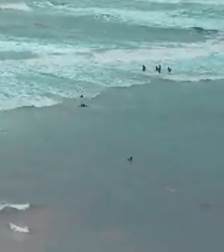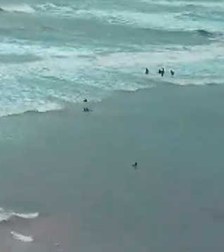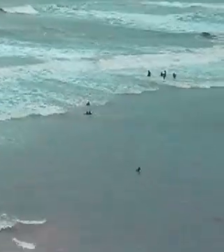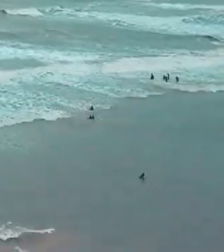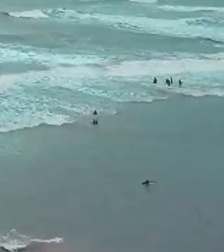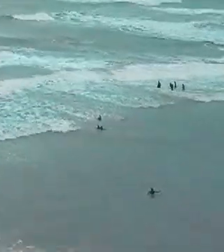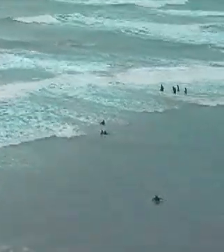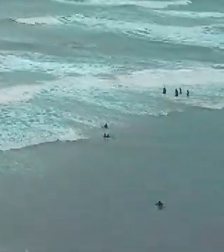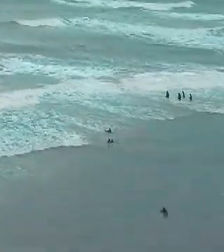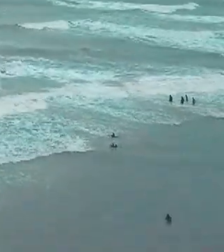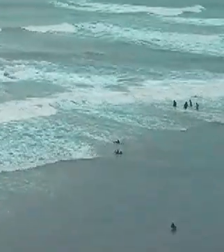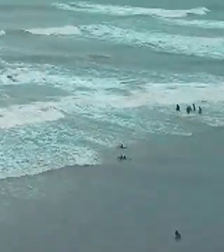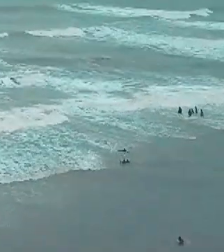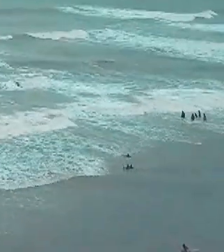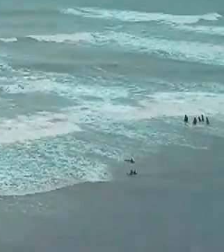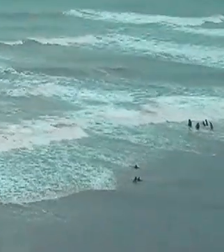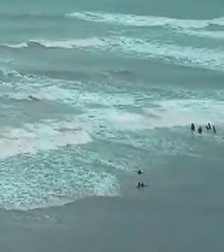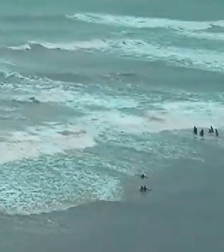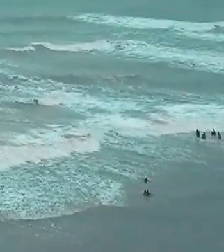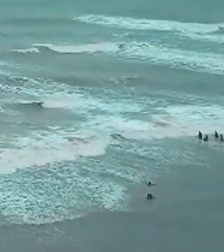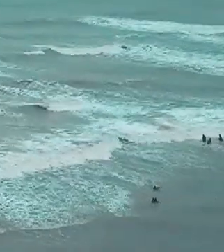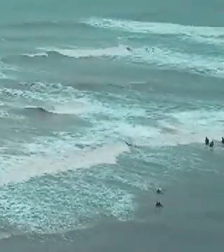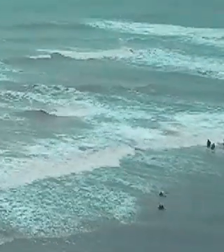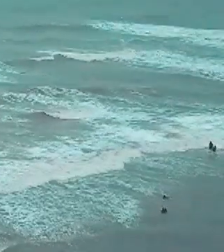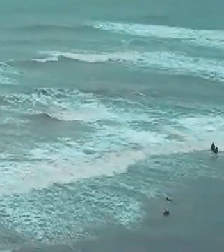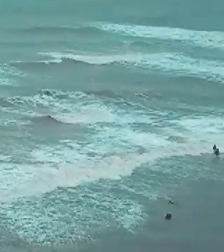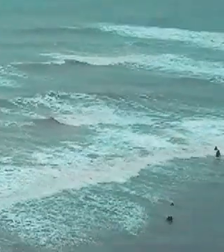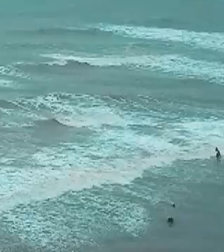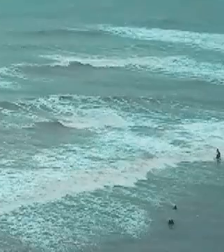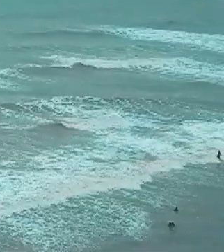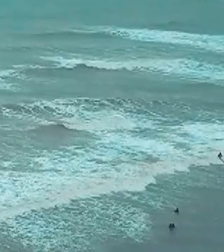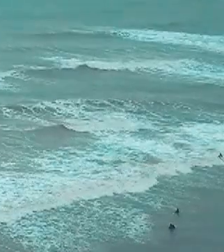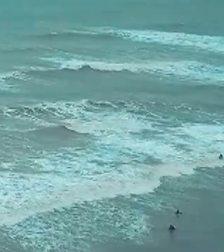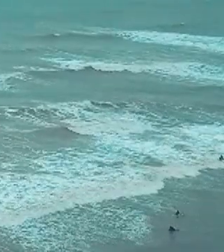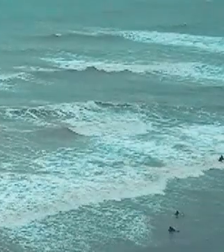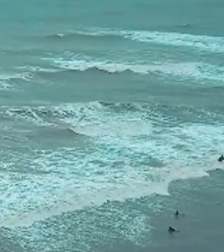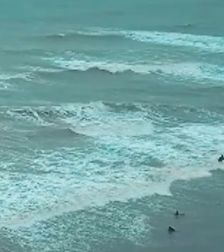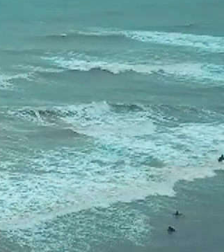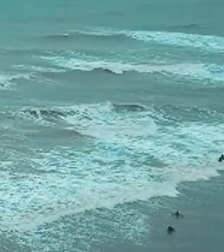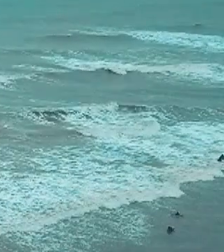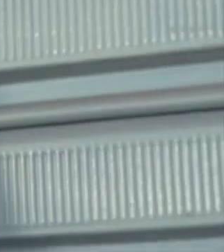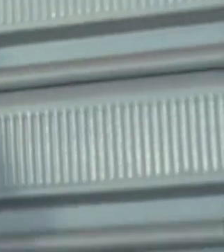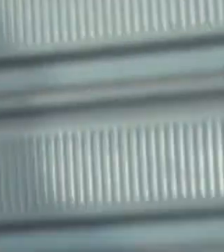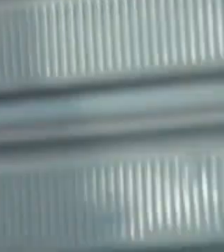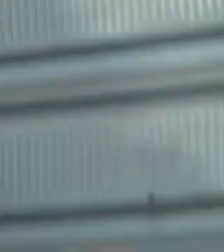porque acreditamos no nosso futuro. Assembleia Legislativa de Sergipe.